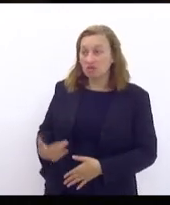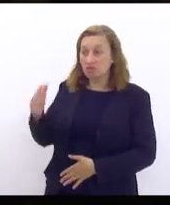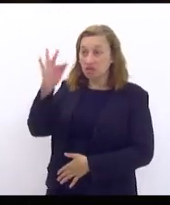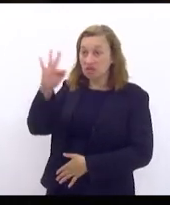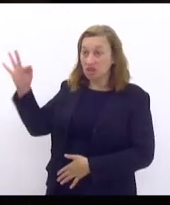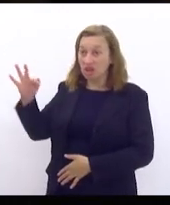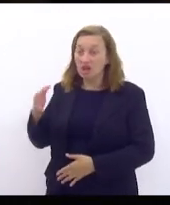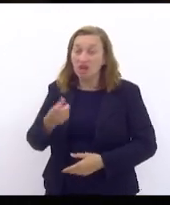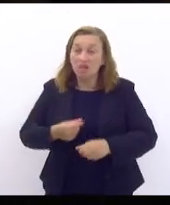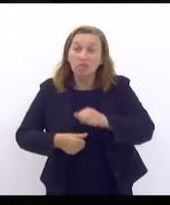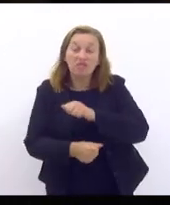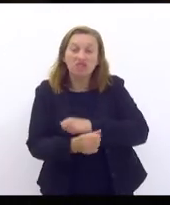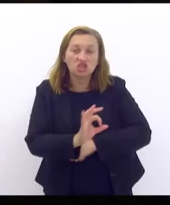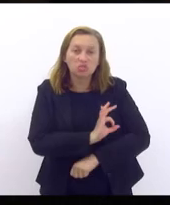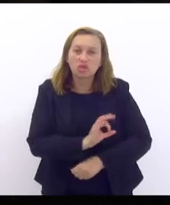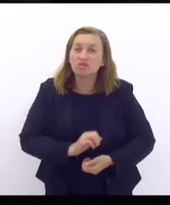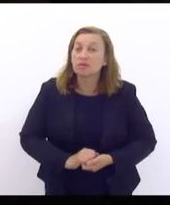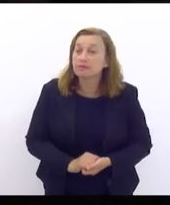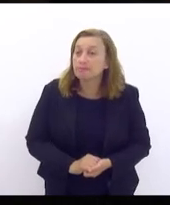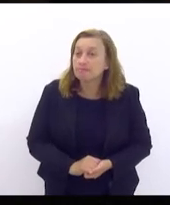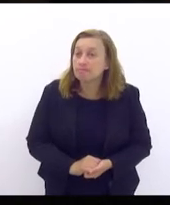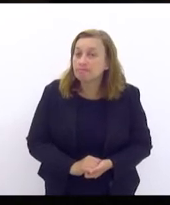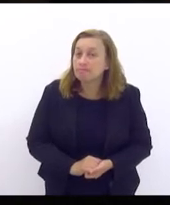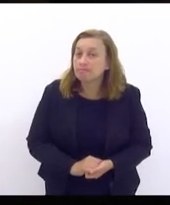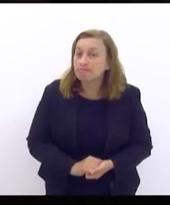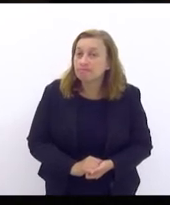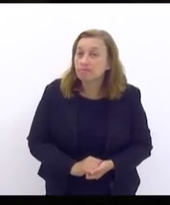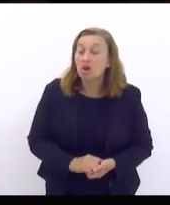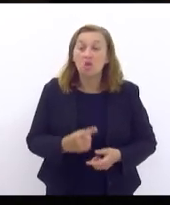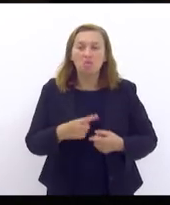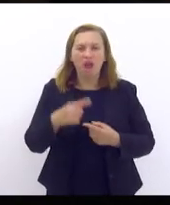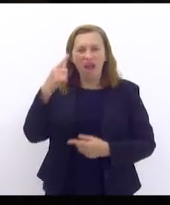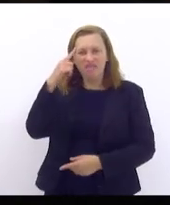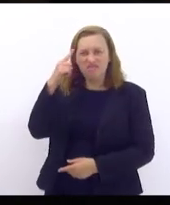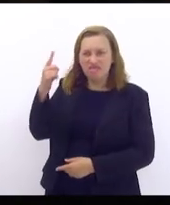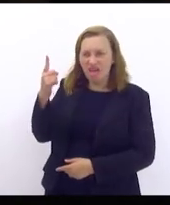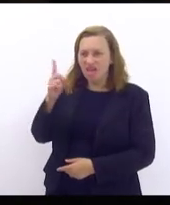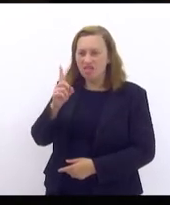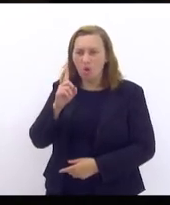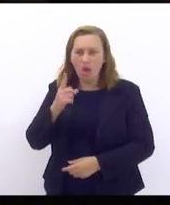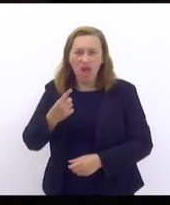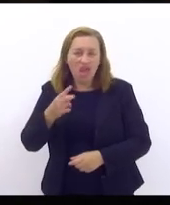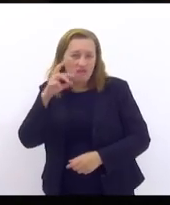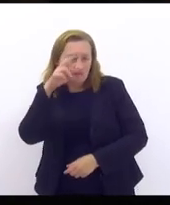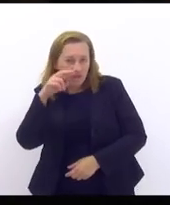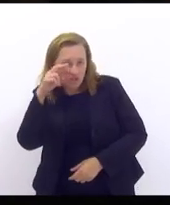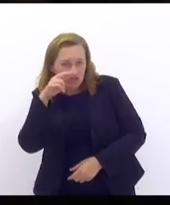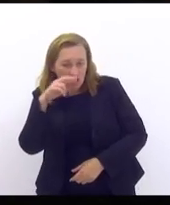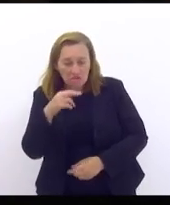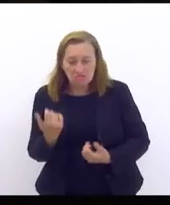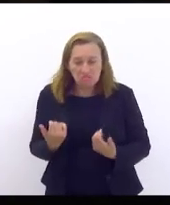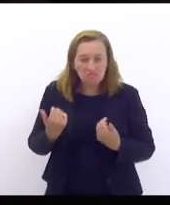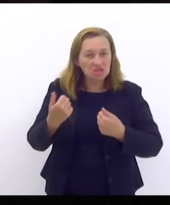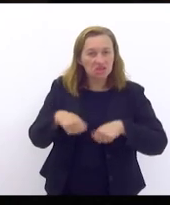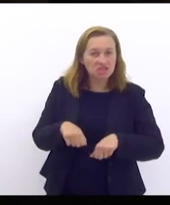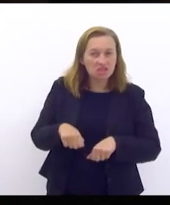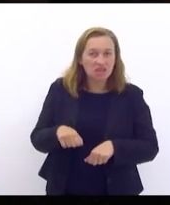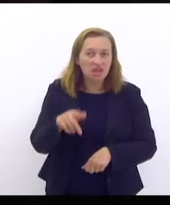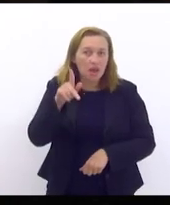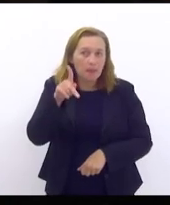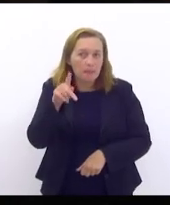para investir em polícia? Porque a ideia não é investigar, não precisa de